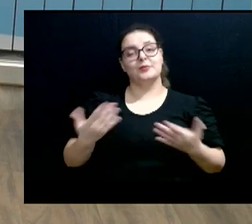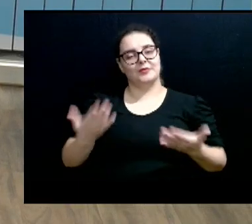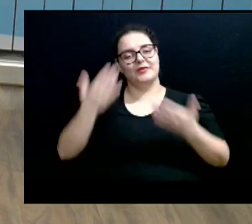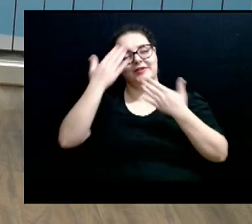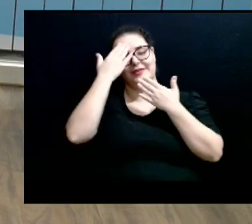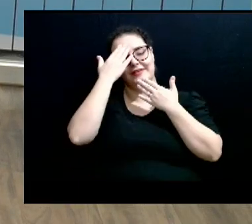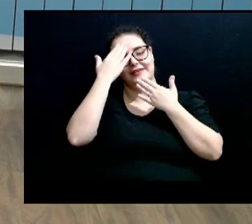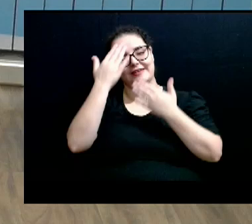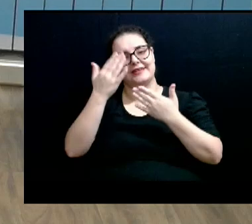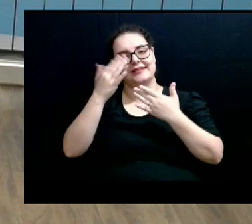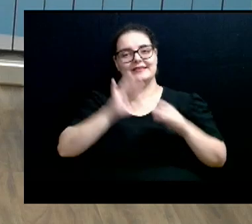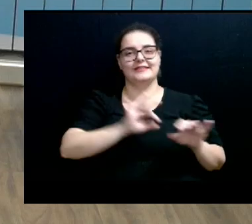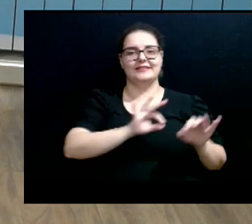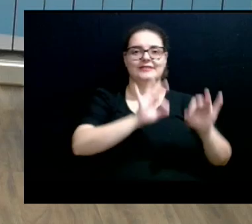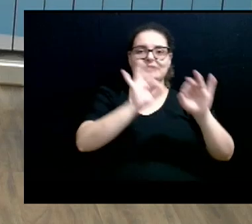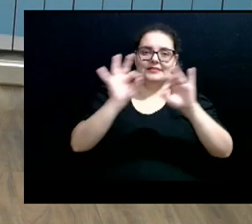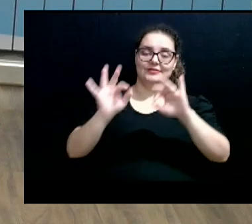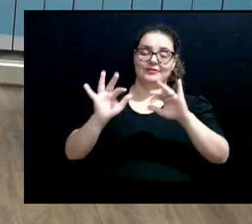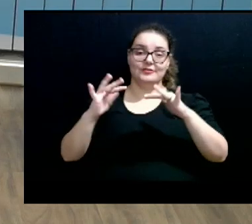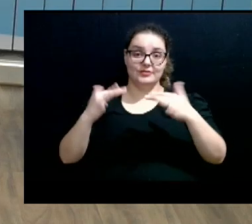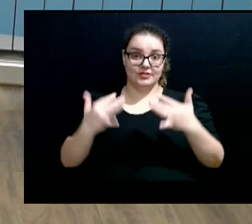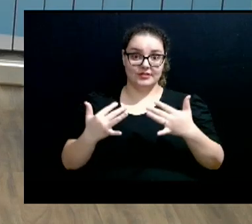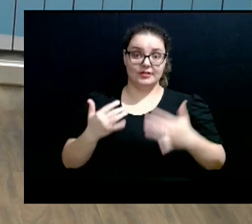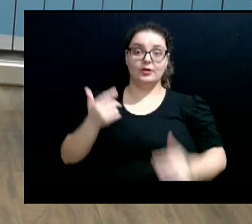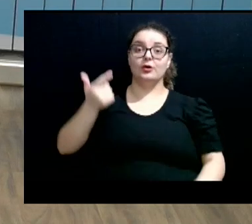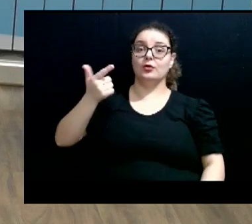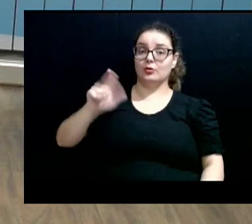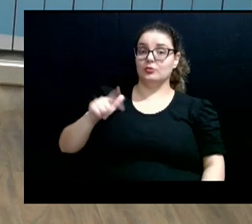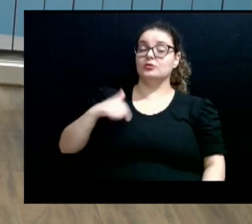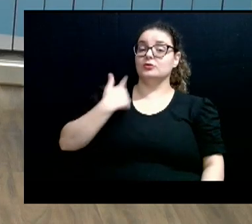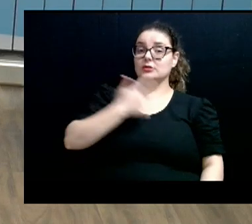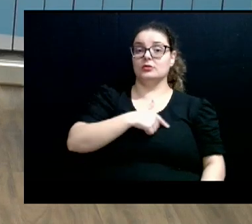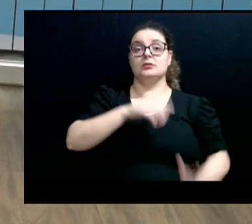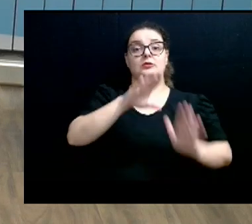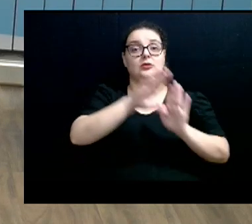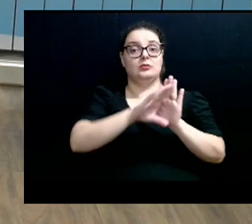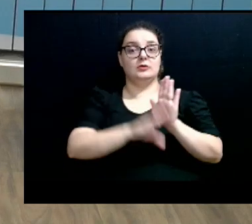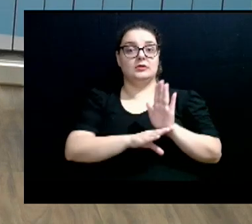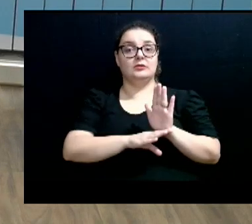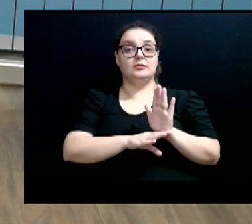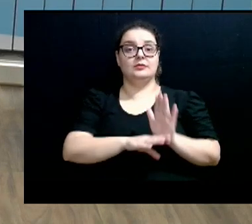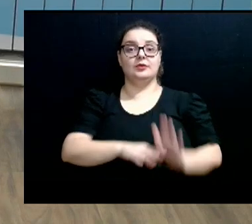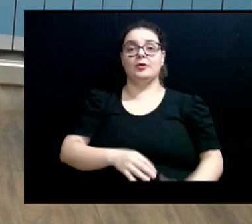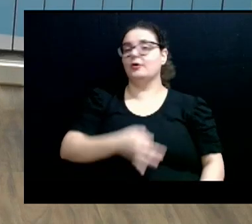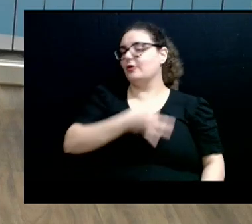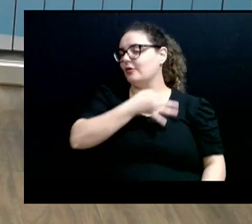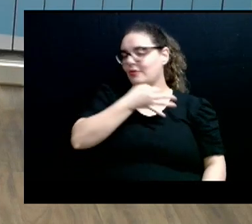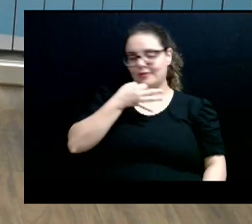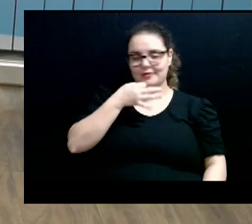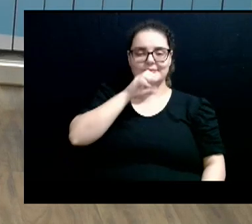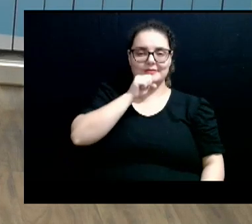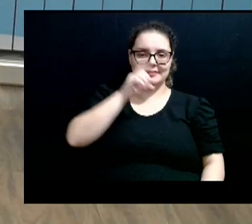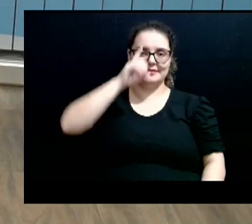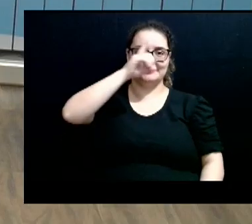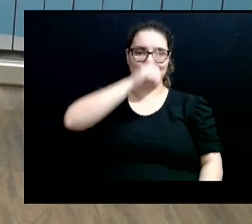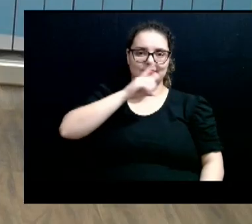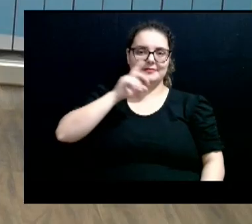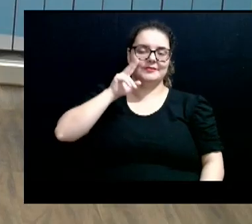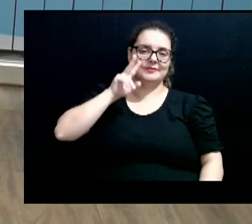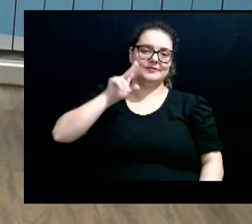sua companhia, pela sua audiência. Continue na nossa programação. Ótimo fim de semana e nos vemos